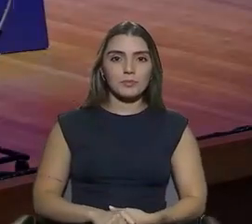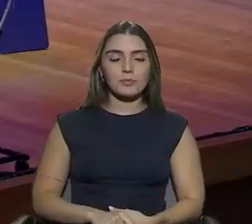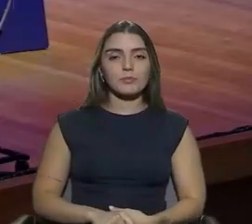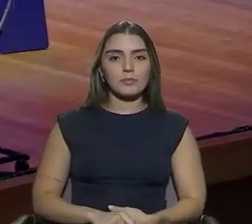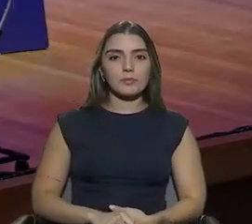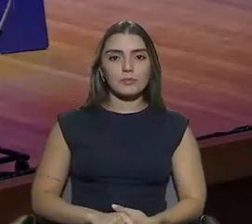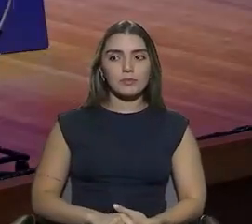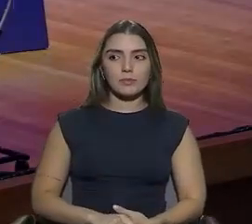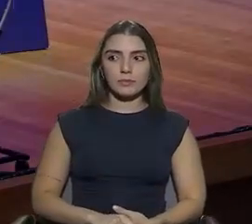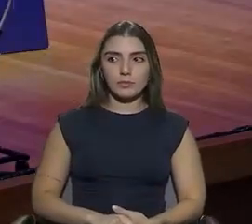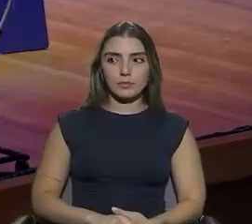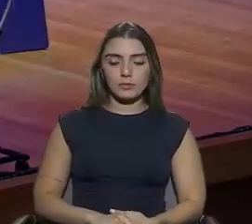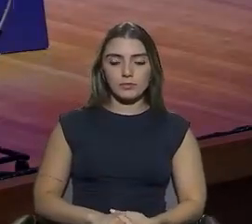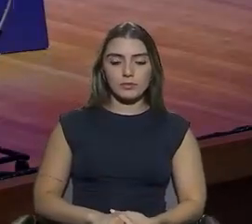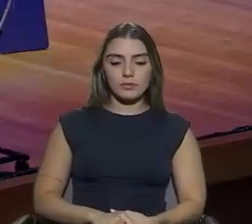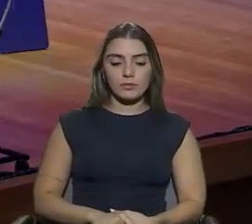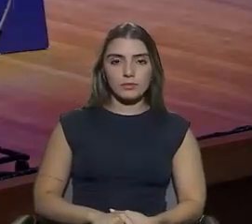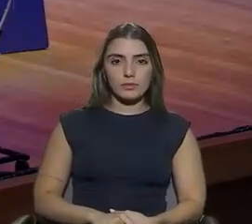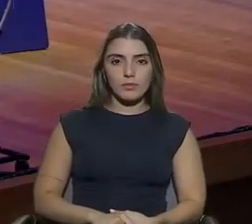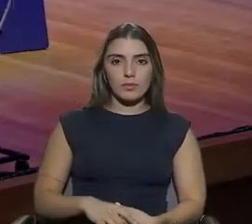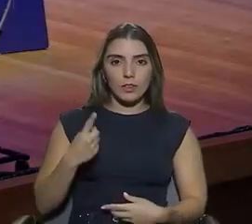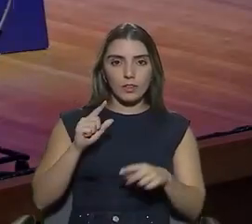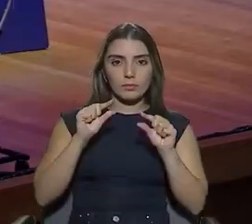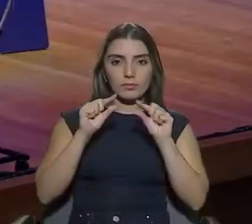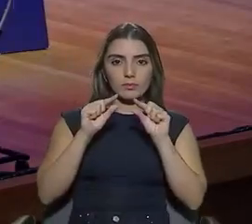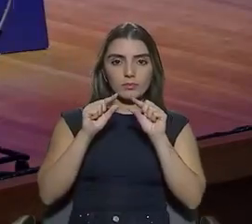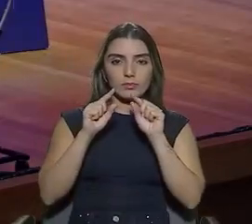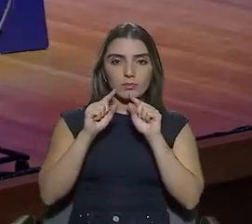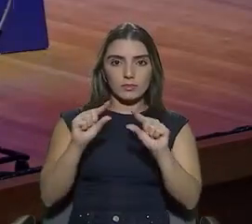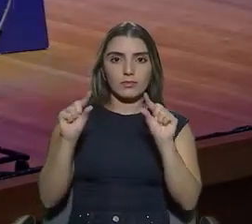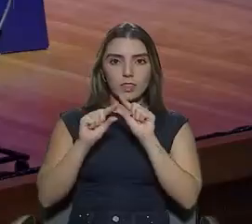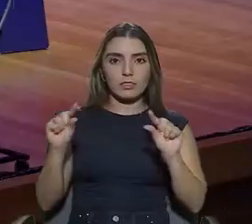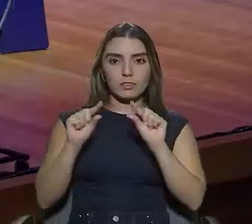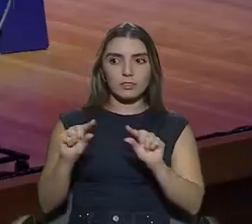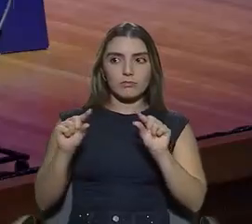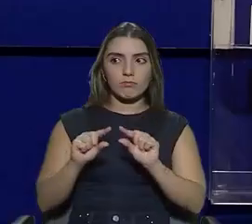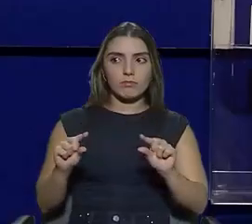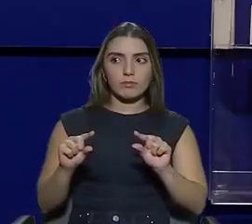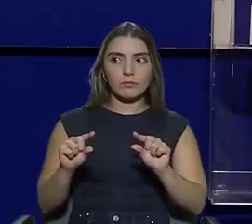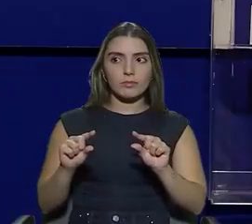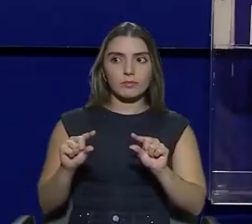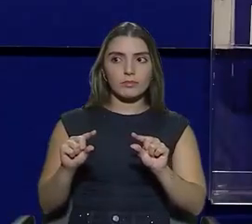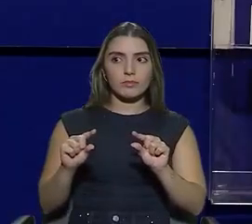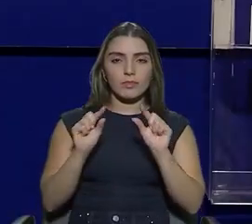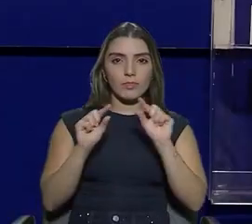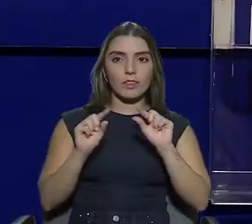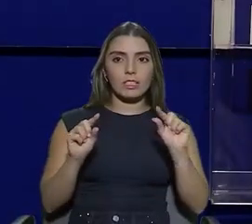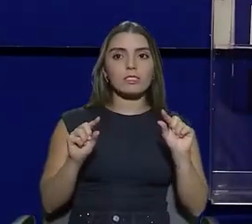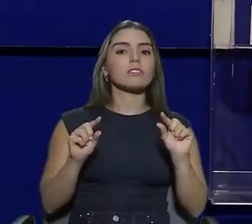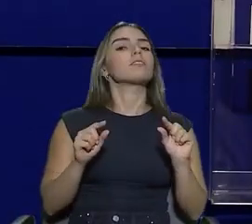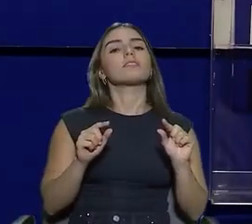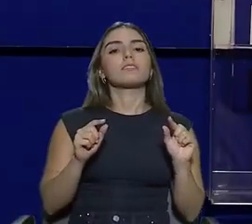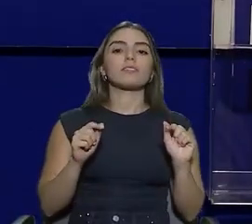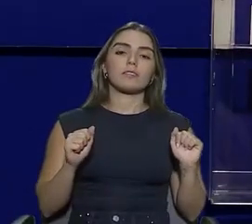Uma dos versos, assim, eu até ia dizer que é um ato falho, que eu ia comentar uma das frases de Marcelino, mas eu acho